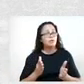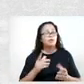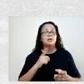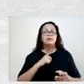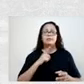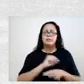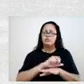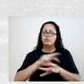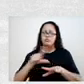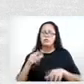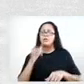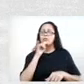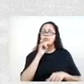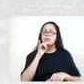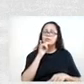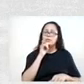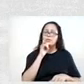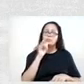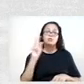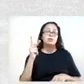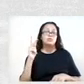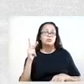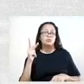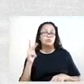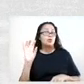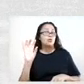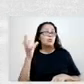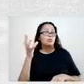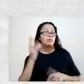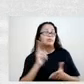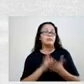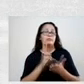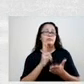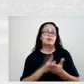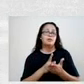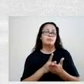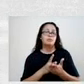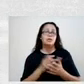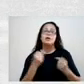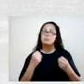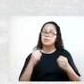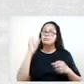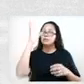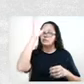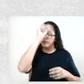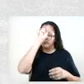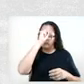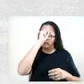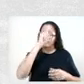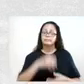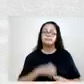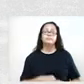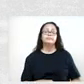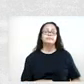vários exemplos da história de coisas que acontecem frequentemente. Então nós temos que aprender com esses erros, não